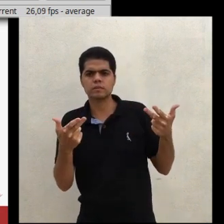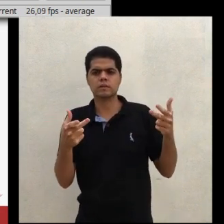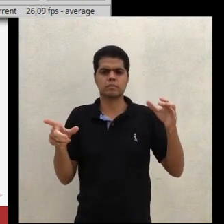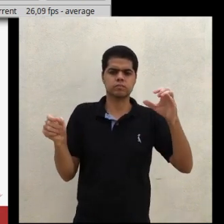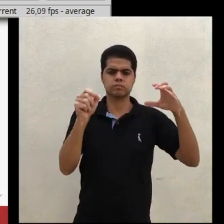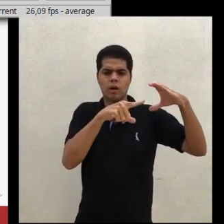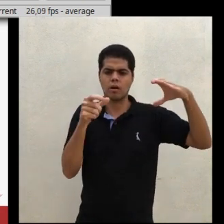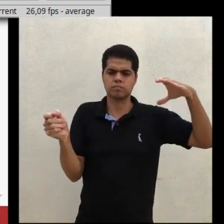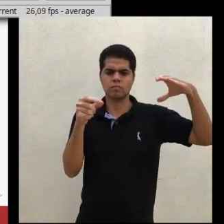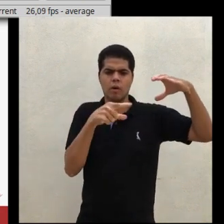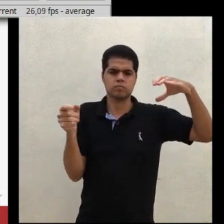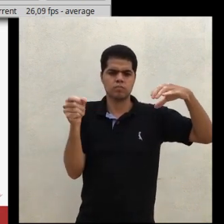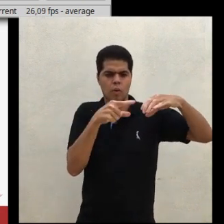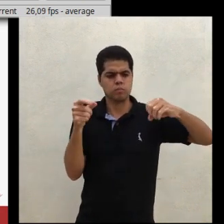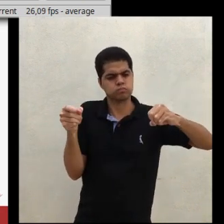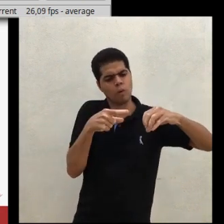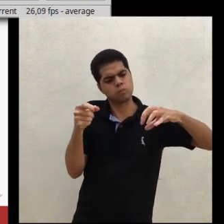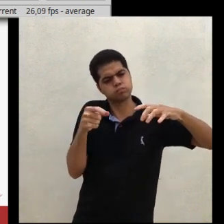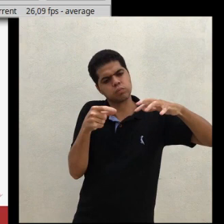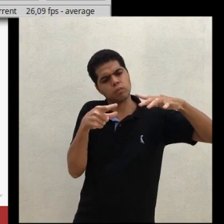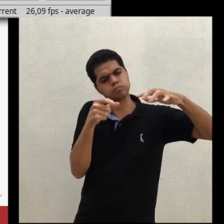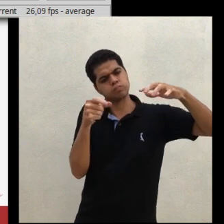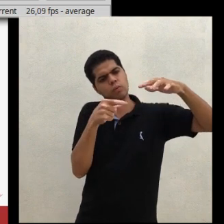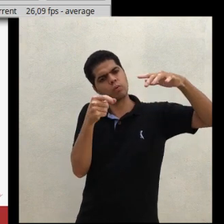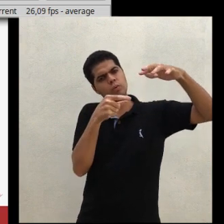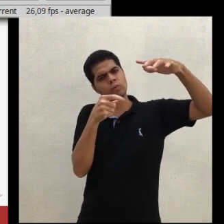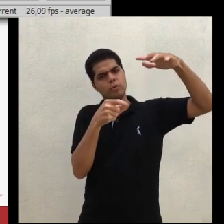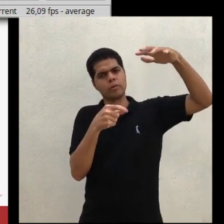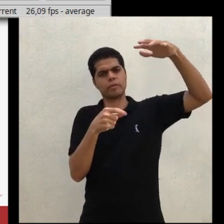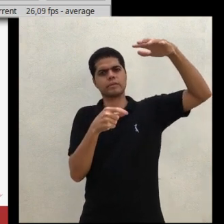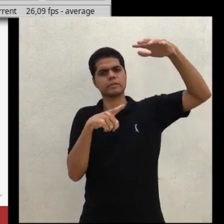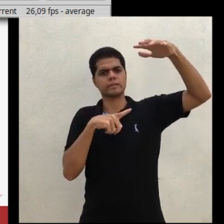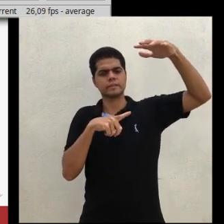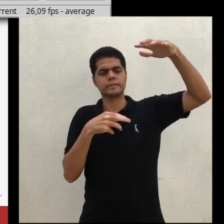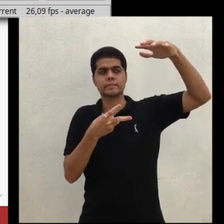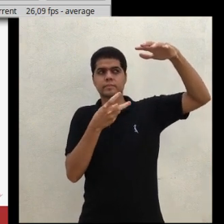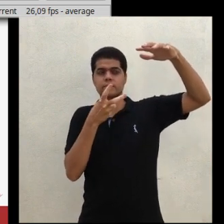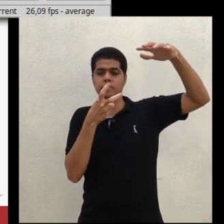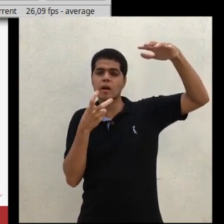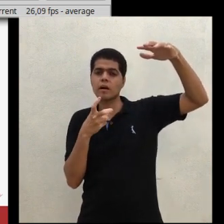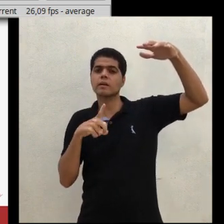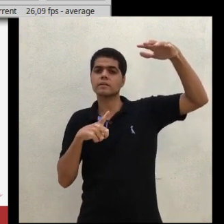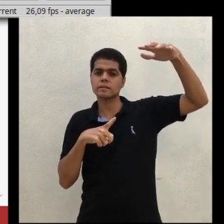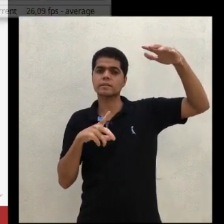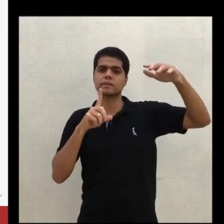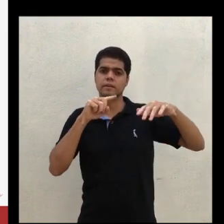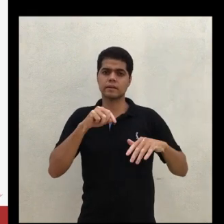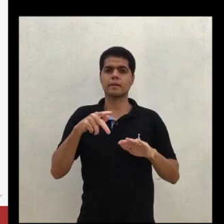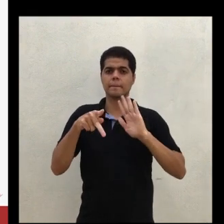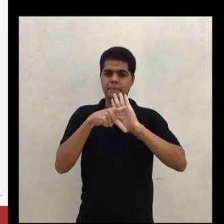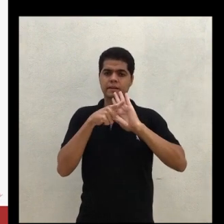aquele conjunto de grãos de areia vai se aproximando daquilo que eu chamo de monte de areia. Ok?